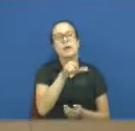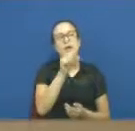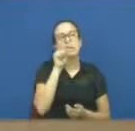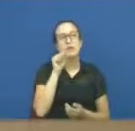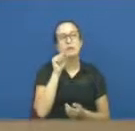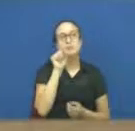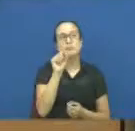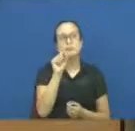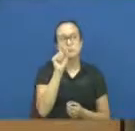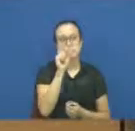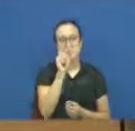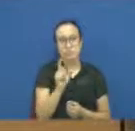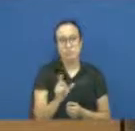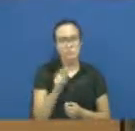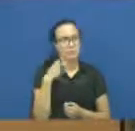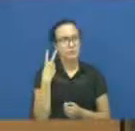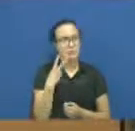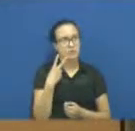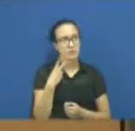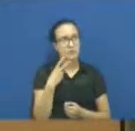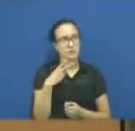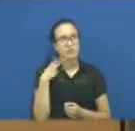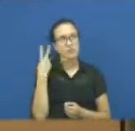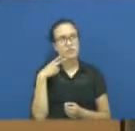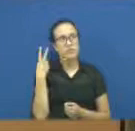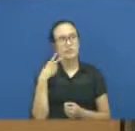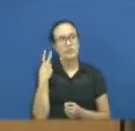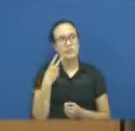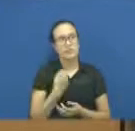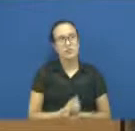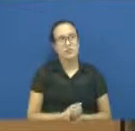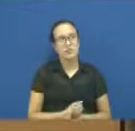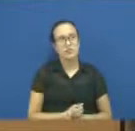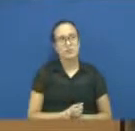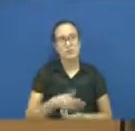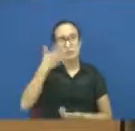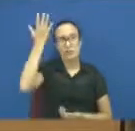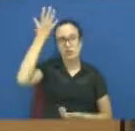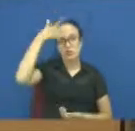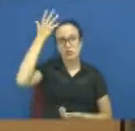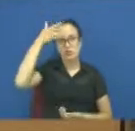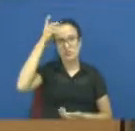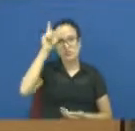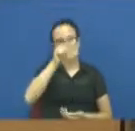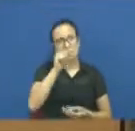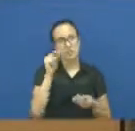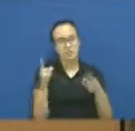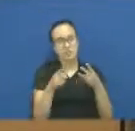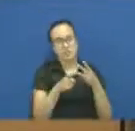desta comissão. Senhor presidente, a vereadora indicada do nosso bloco é a Érica Tanque.